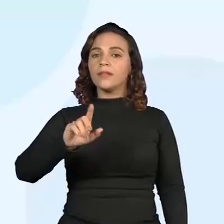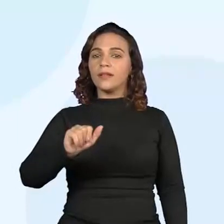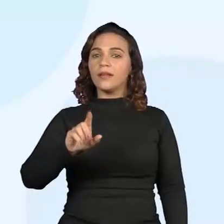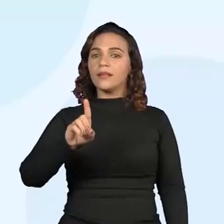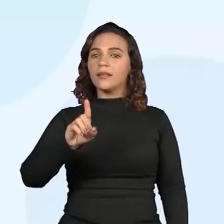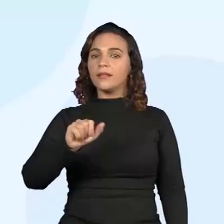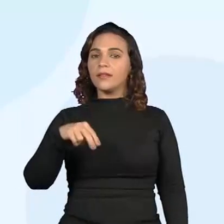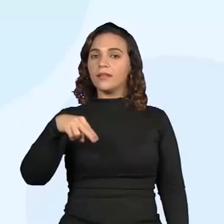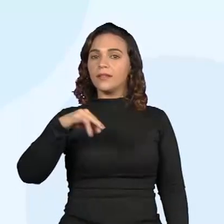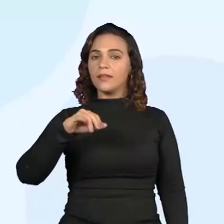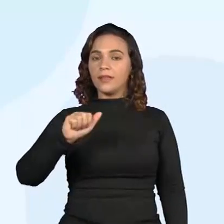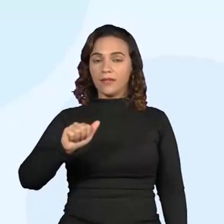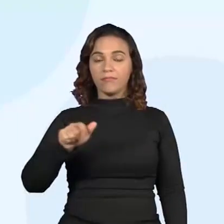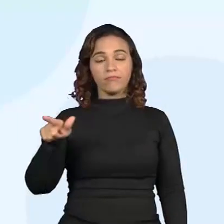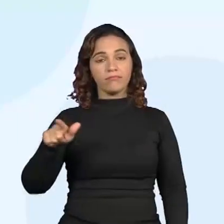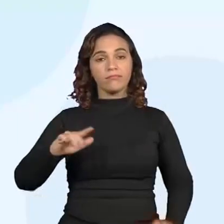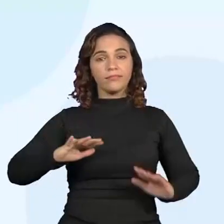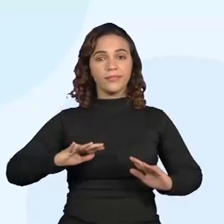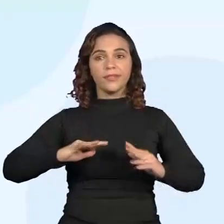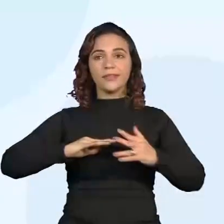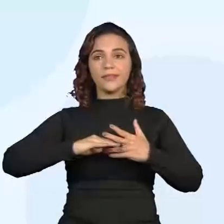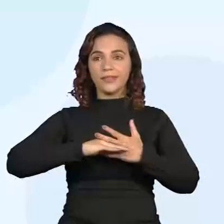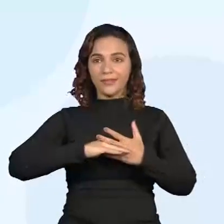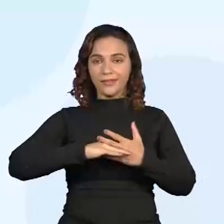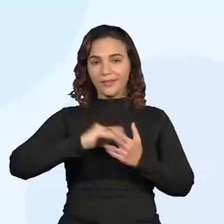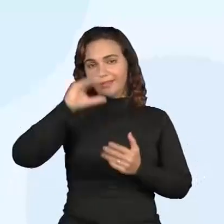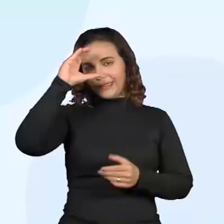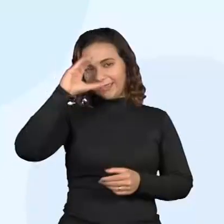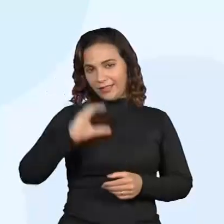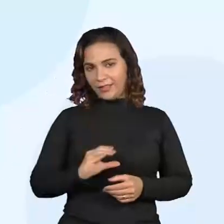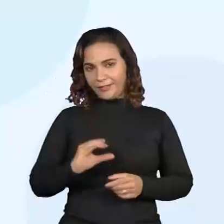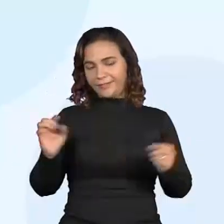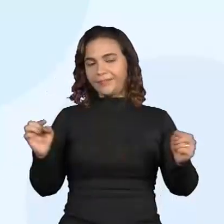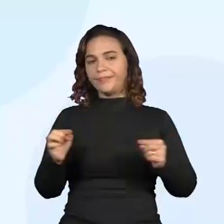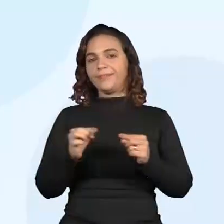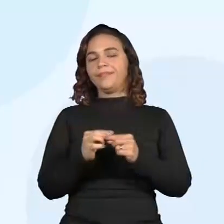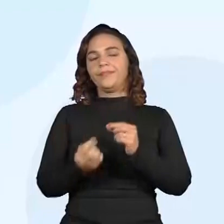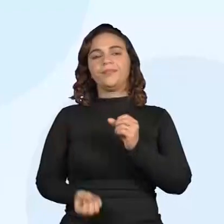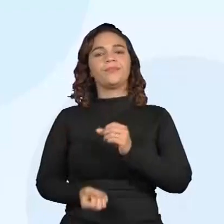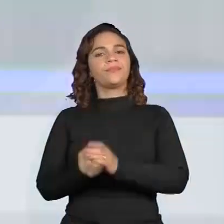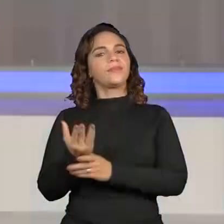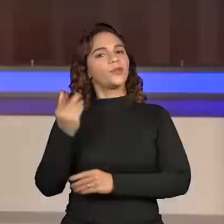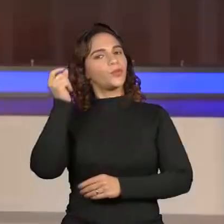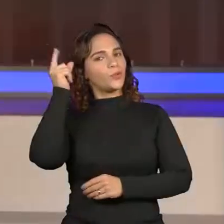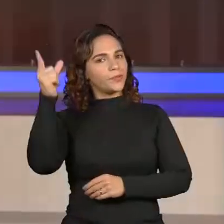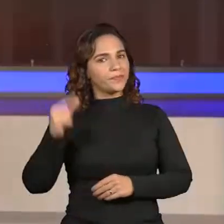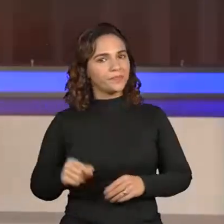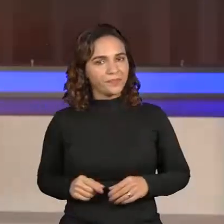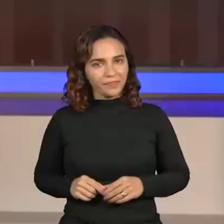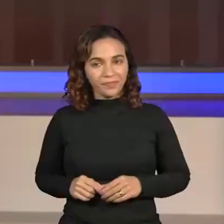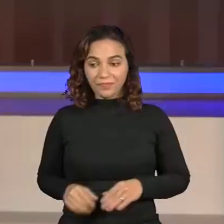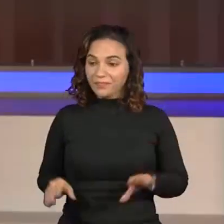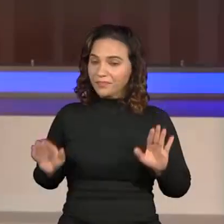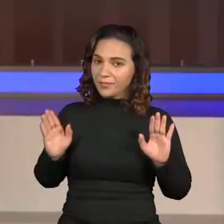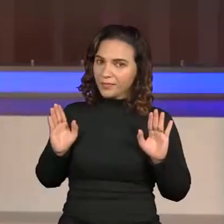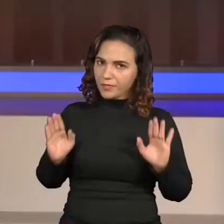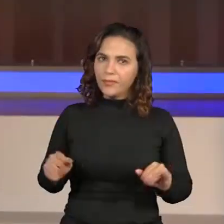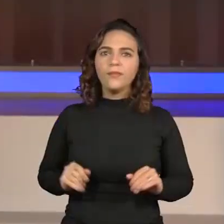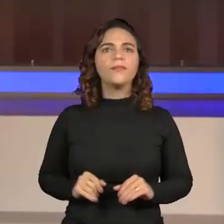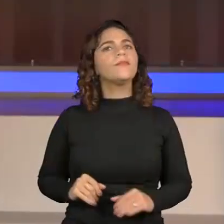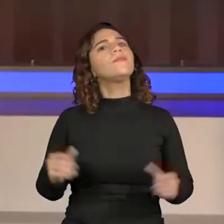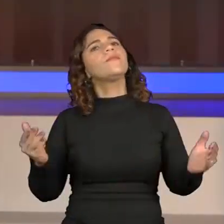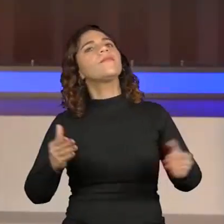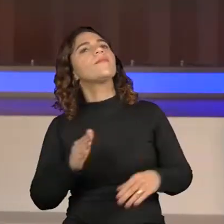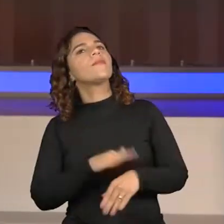É uma dica com relação a pensarmos no nascimento da nossa cultura. Agora, é assim. É aquele momento que eu